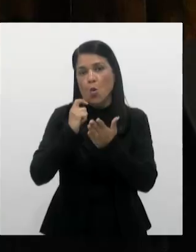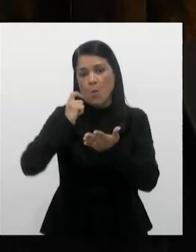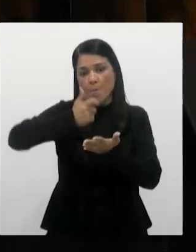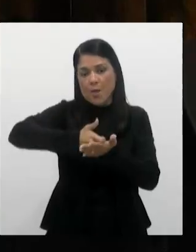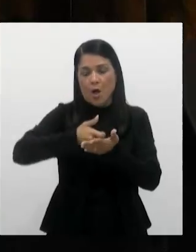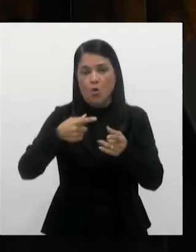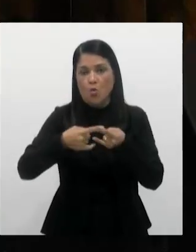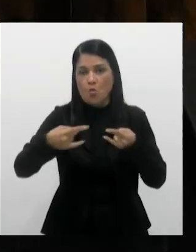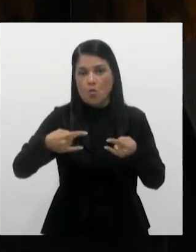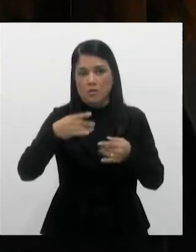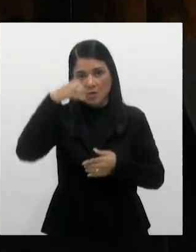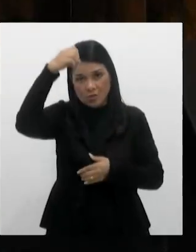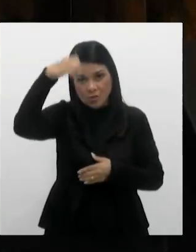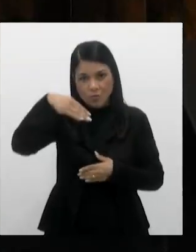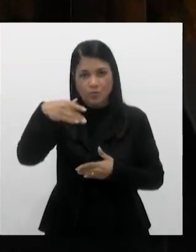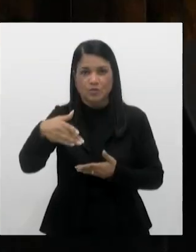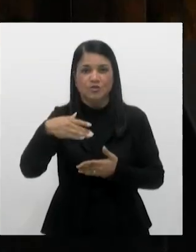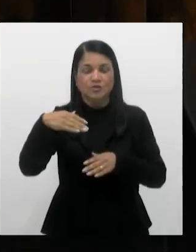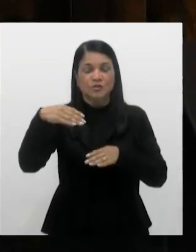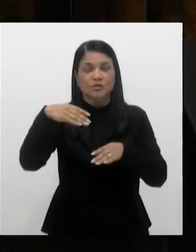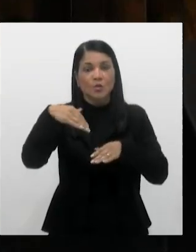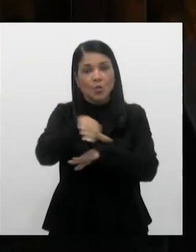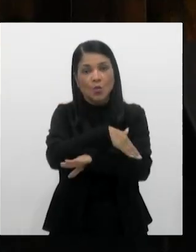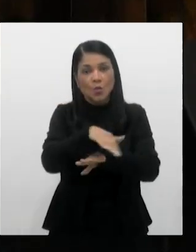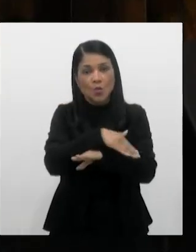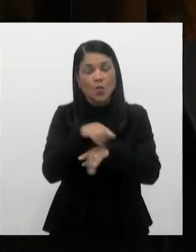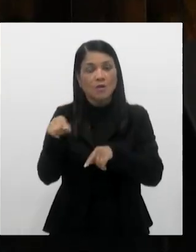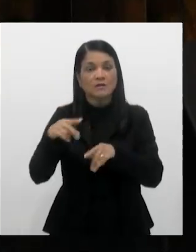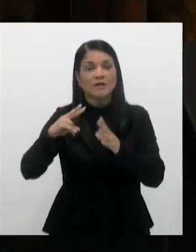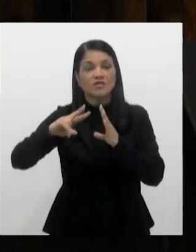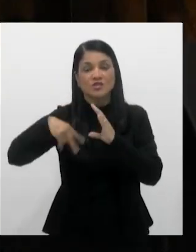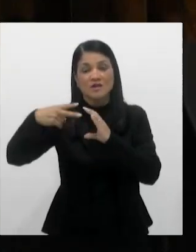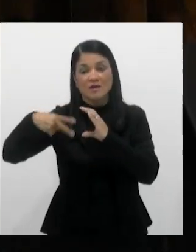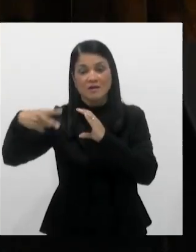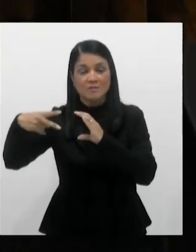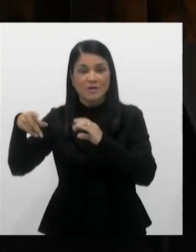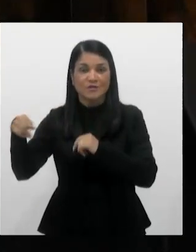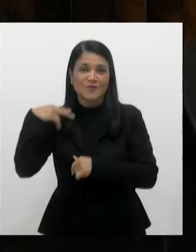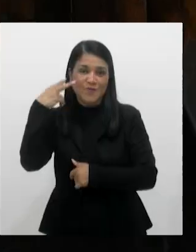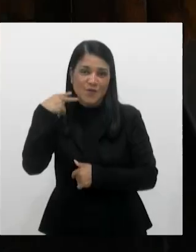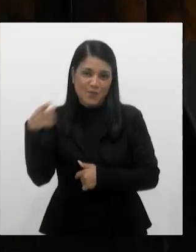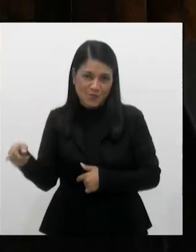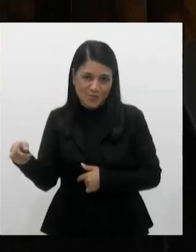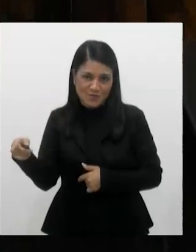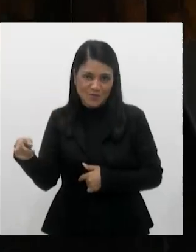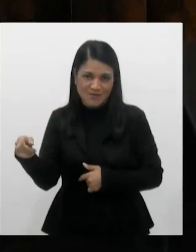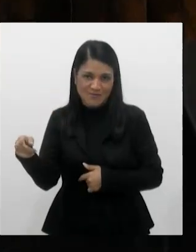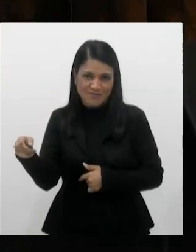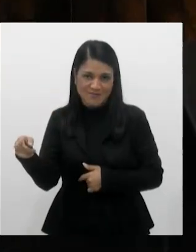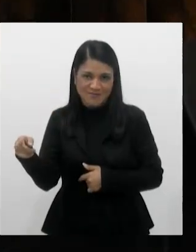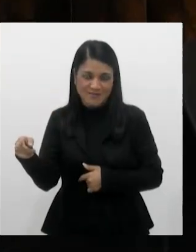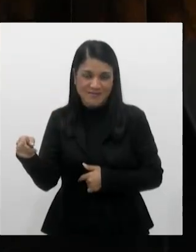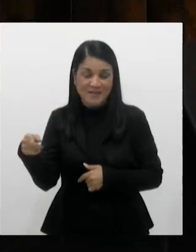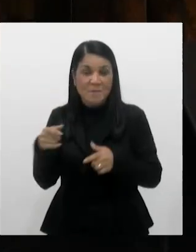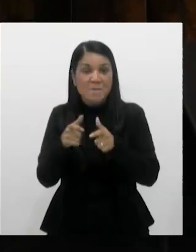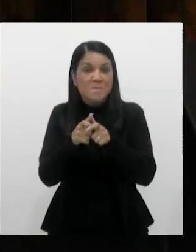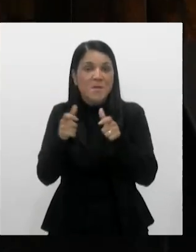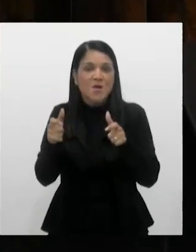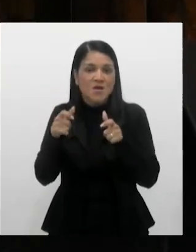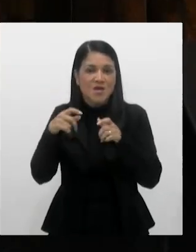contribuição para a iluminação pública para a Câmara dos Vereadores. Câmara dos Vereadores essas que são a grande